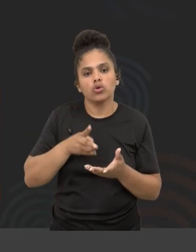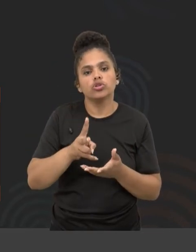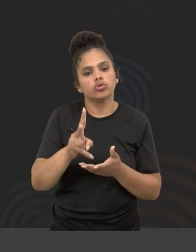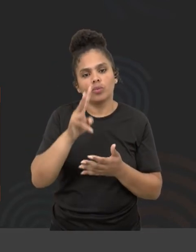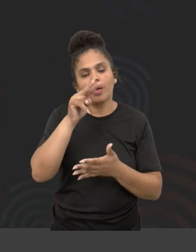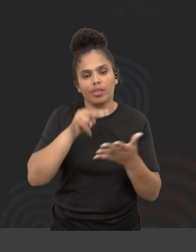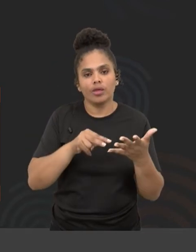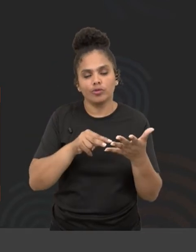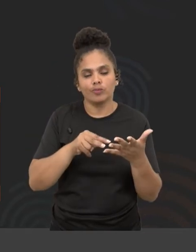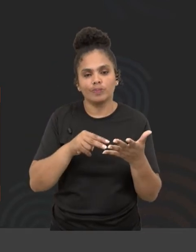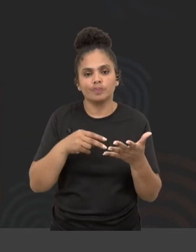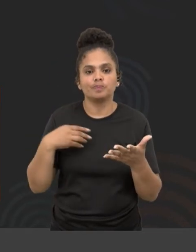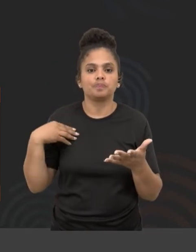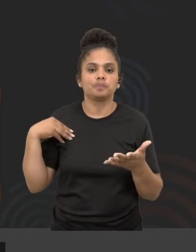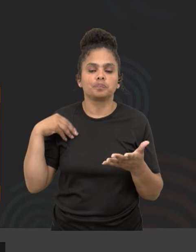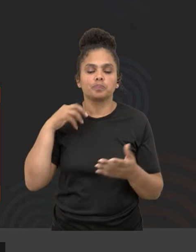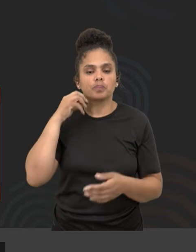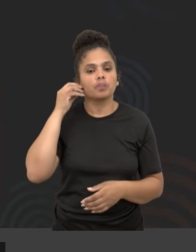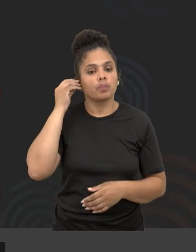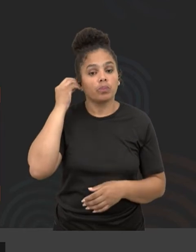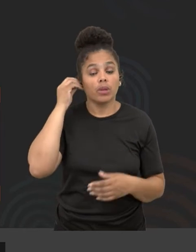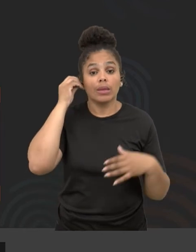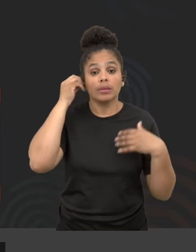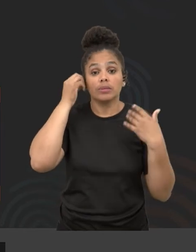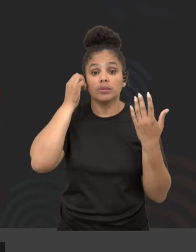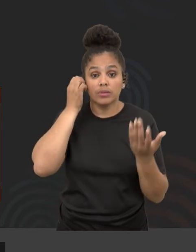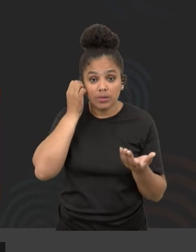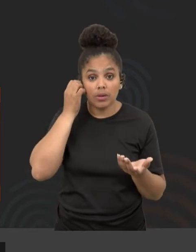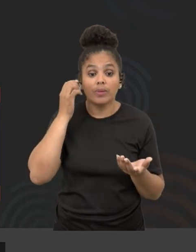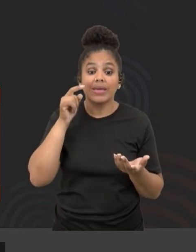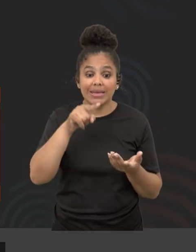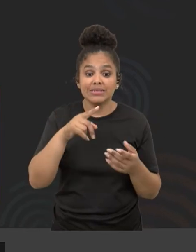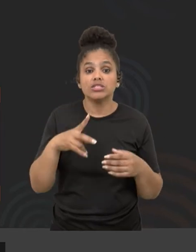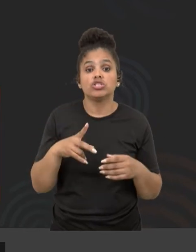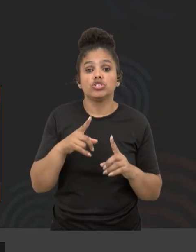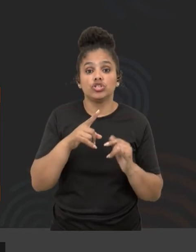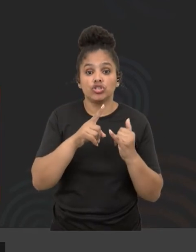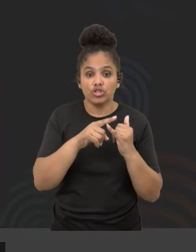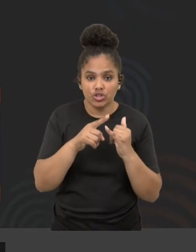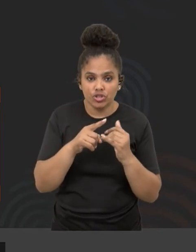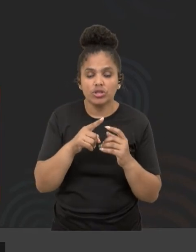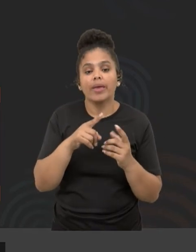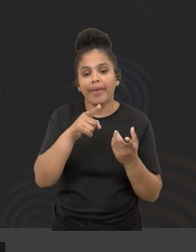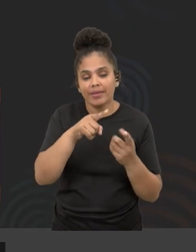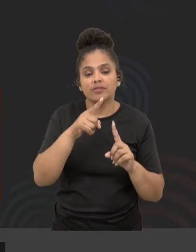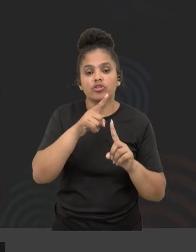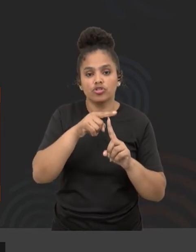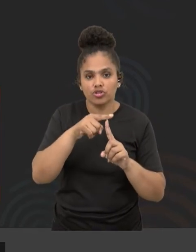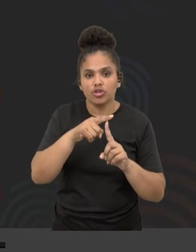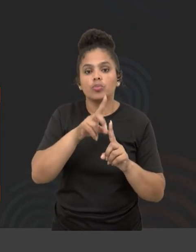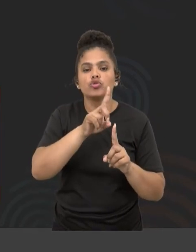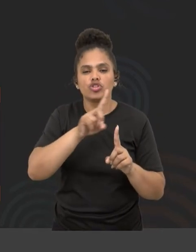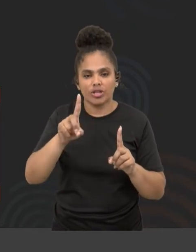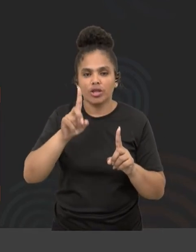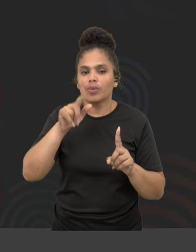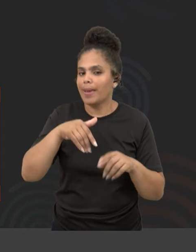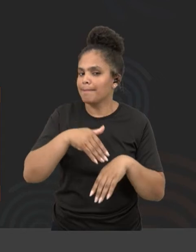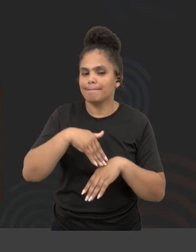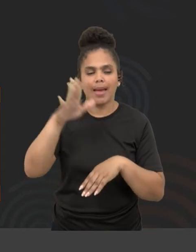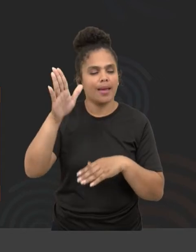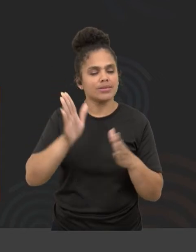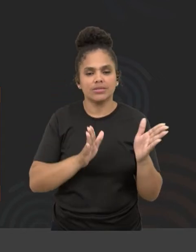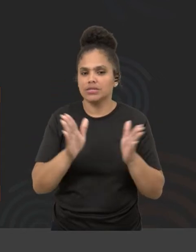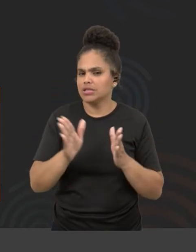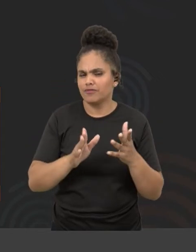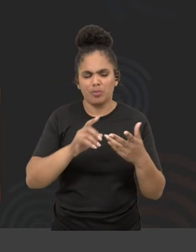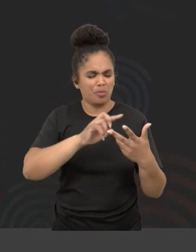leitura. Então, esse tipo de texto à direita, ele é mais acessível por esses diversos